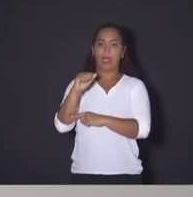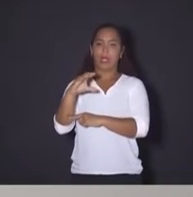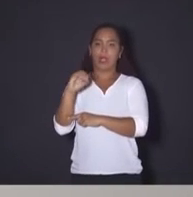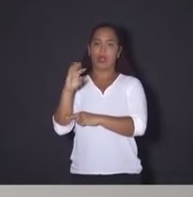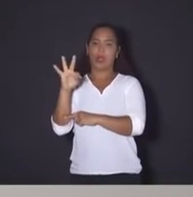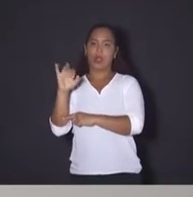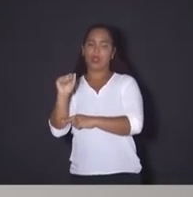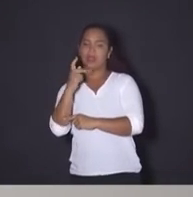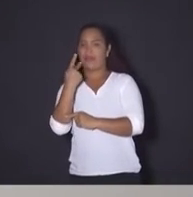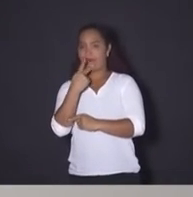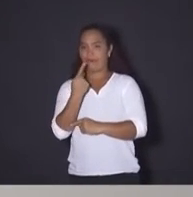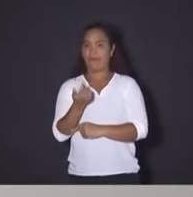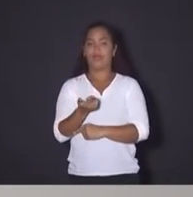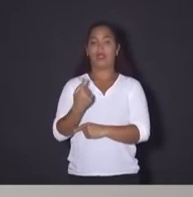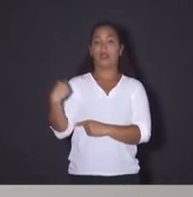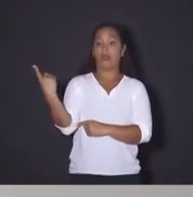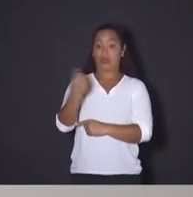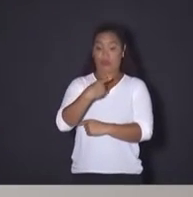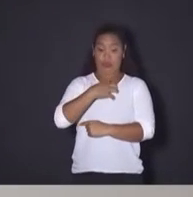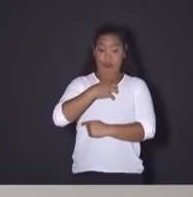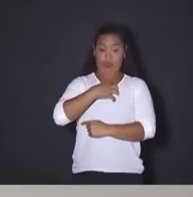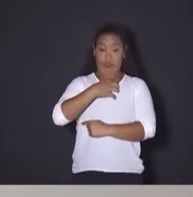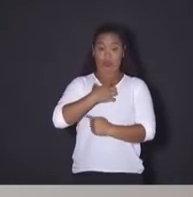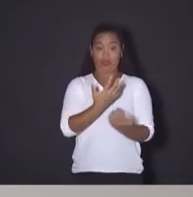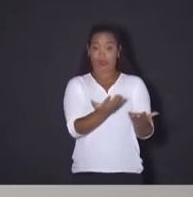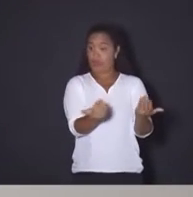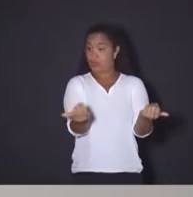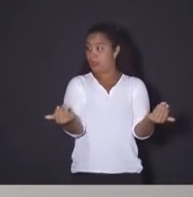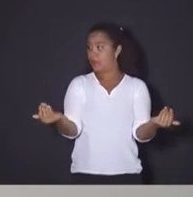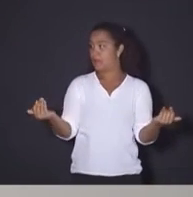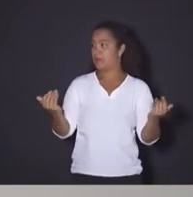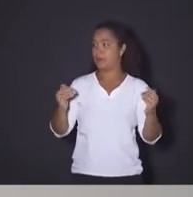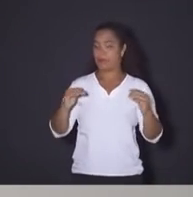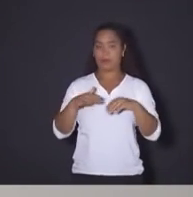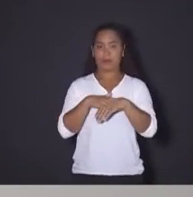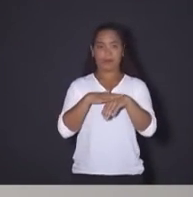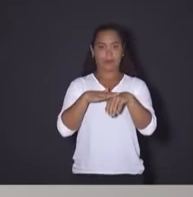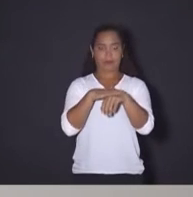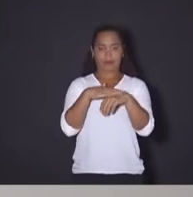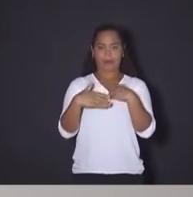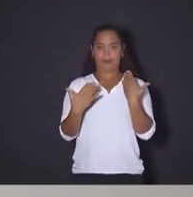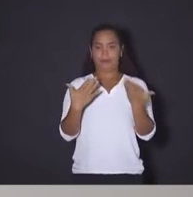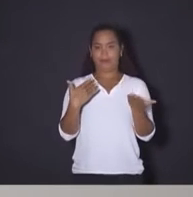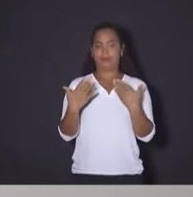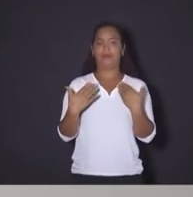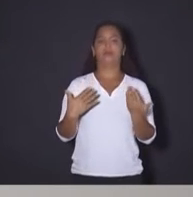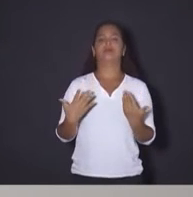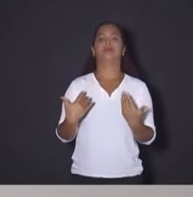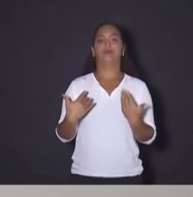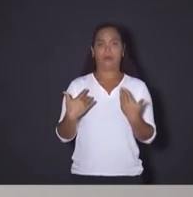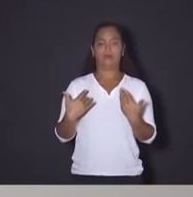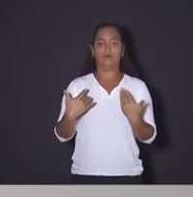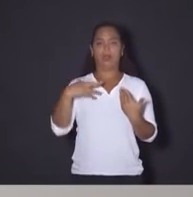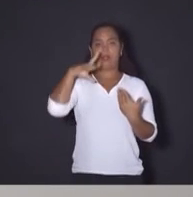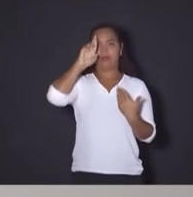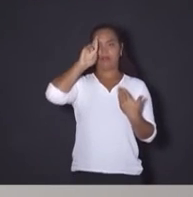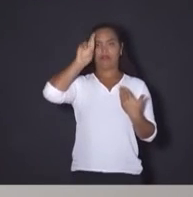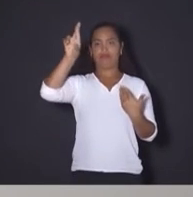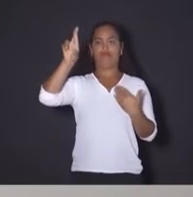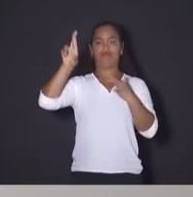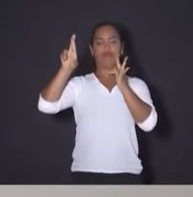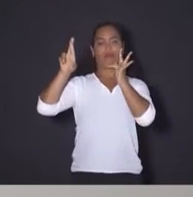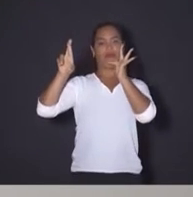sujeitos aqui pra gente conversar e dizer nós vamos ser os donos e as donas do nosso